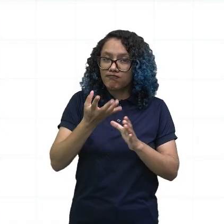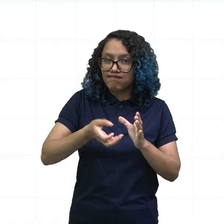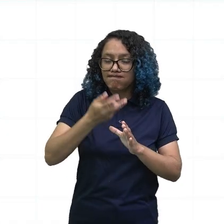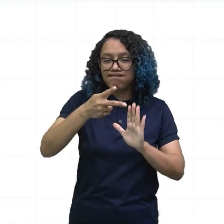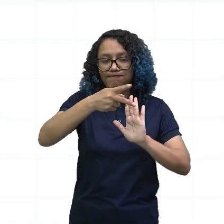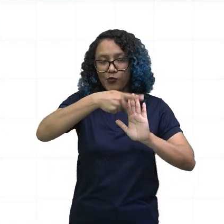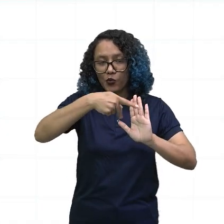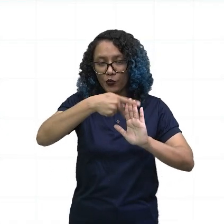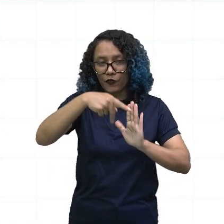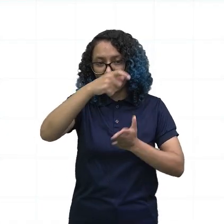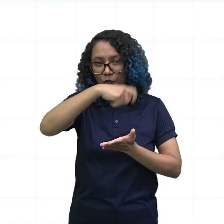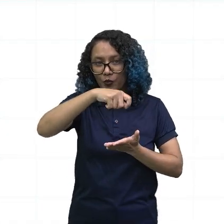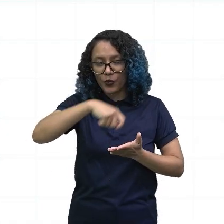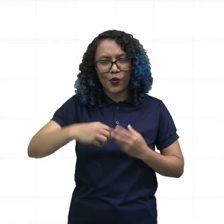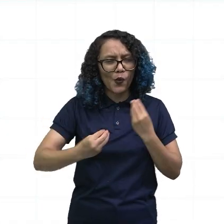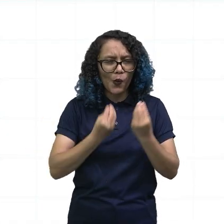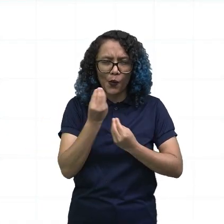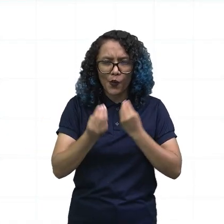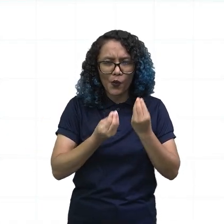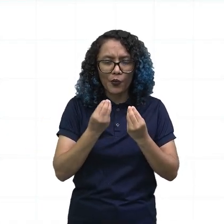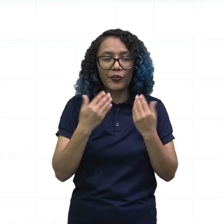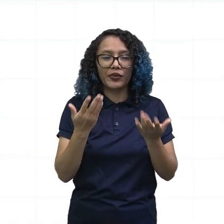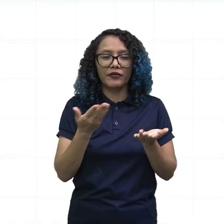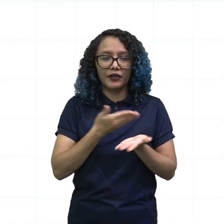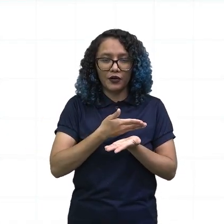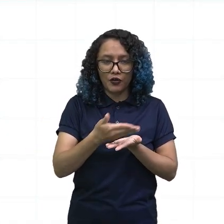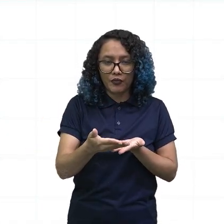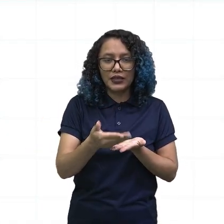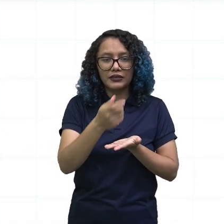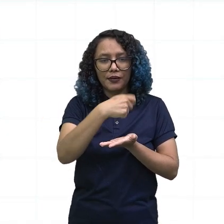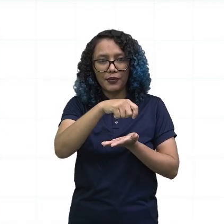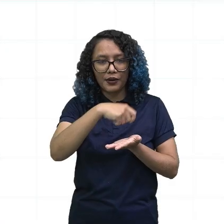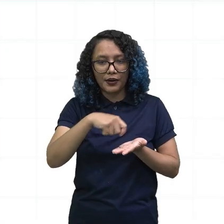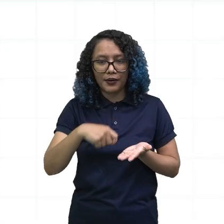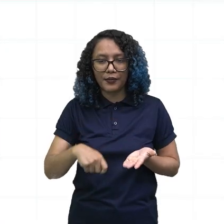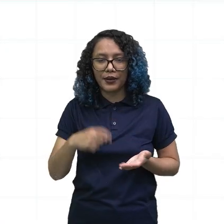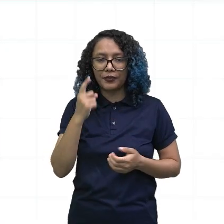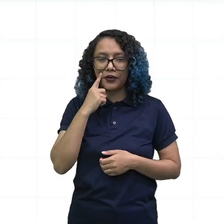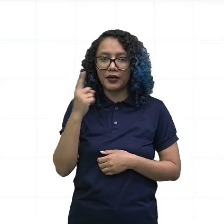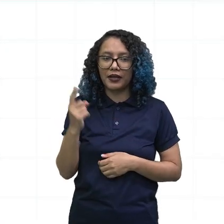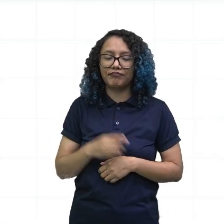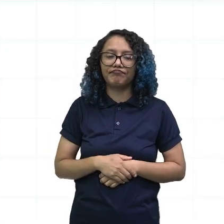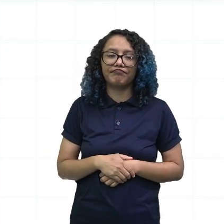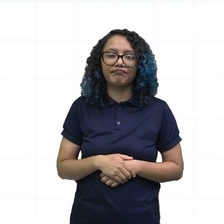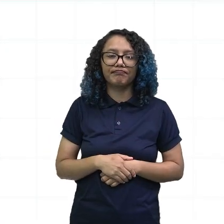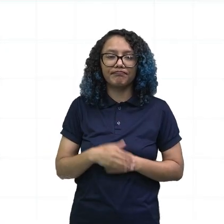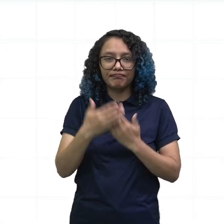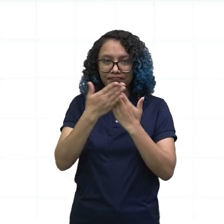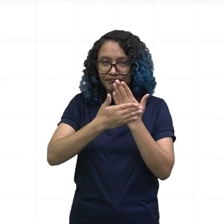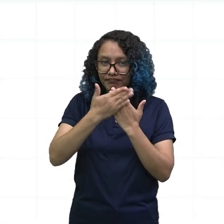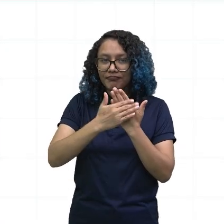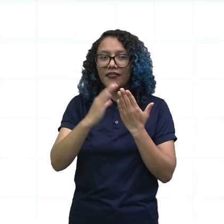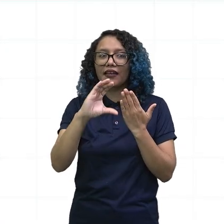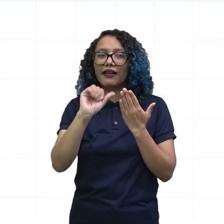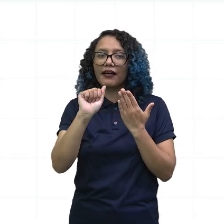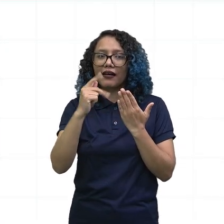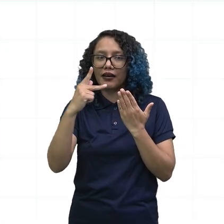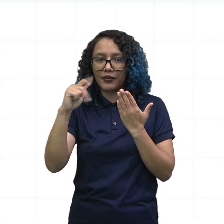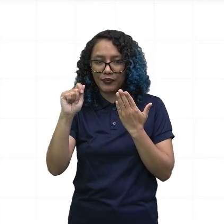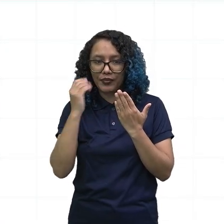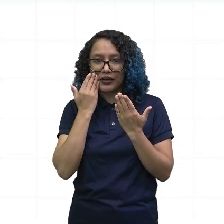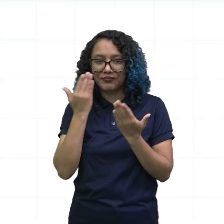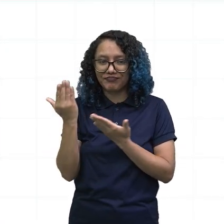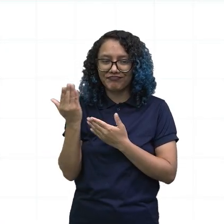portfólio, certo? Então, a gente vai começar a produzir o nosso portfólio. E aqui a capa do nosso portfólio com as